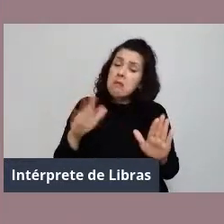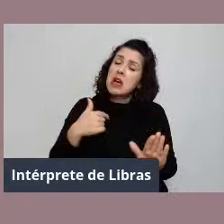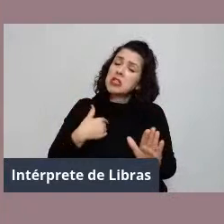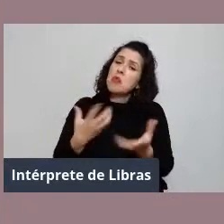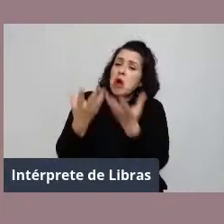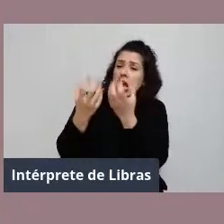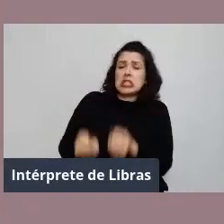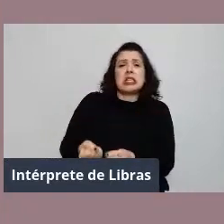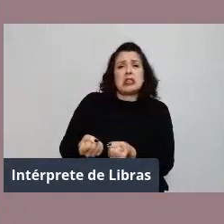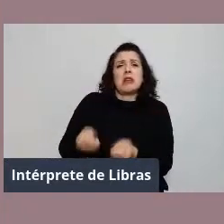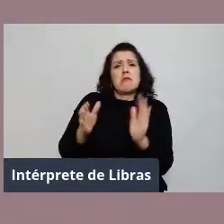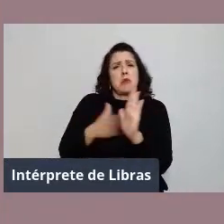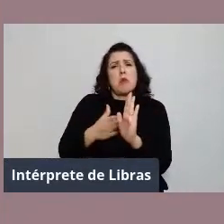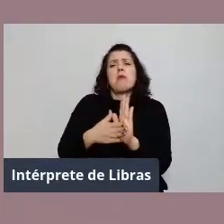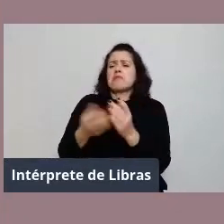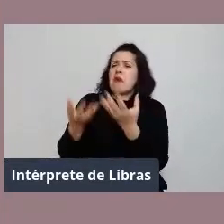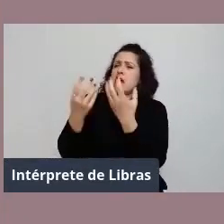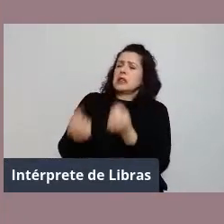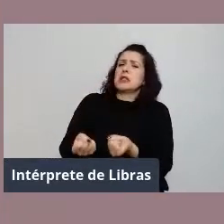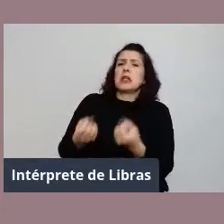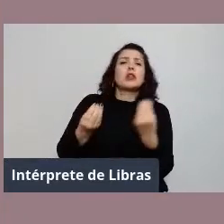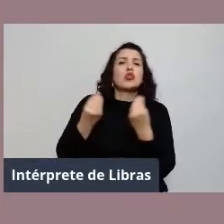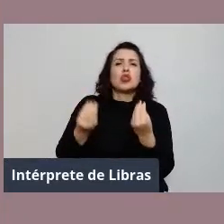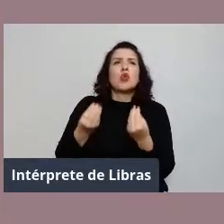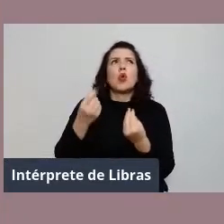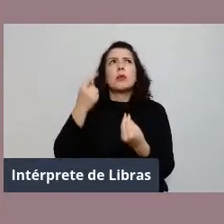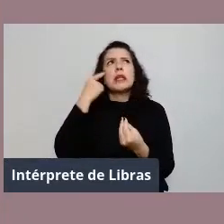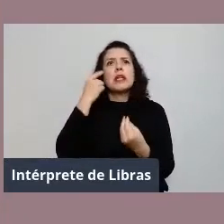aconteceria ali na hora, né?